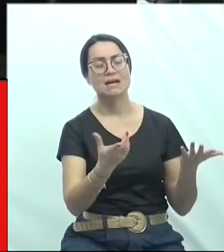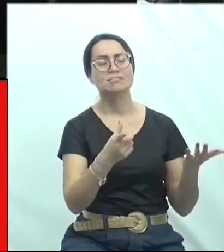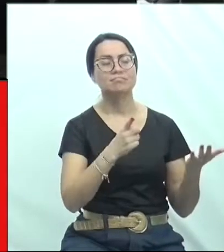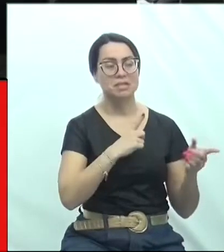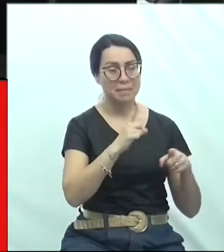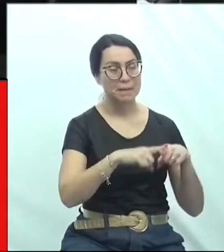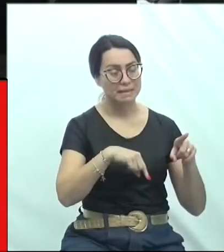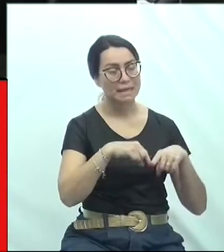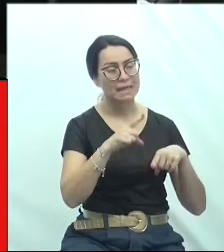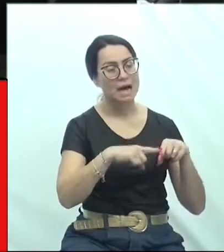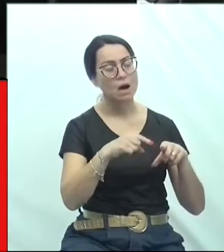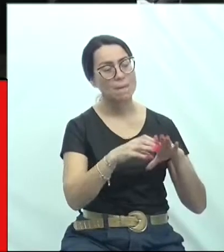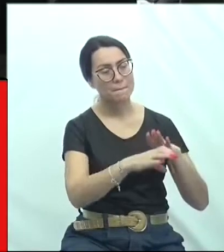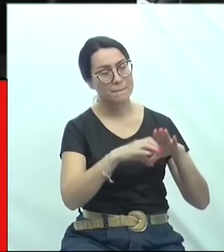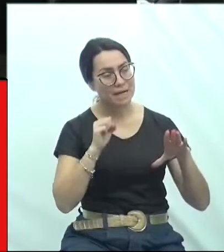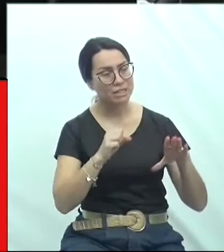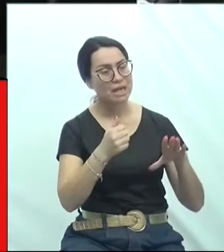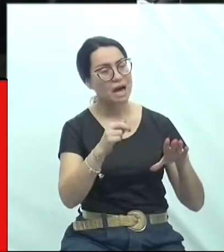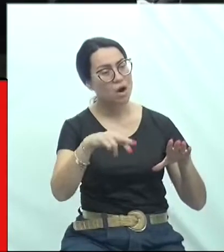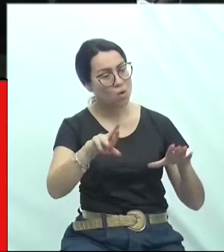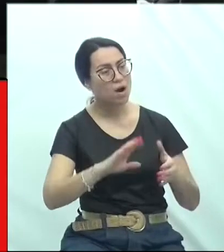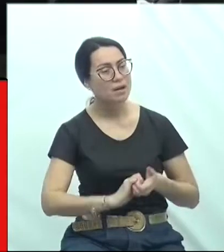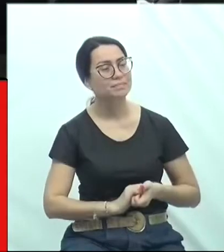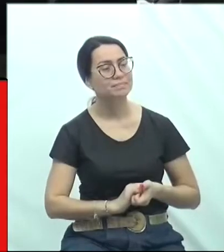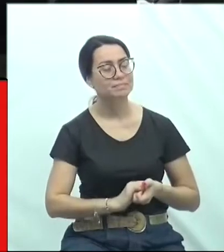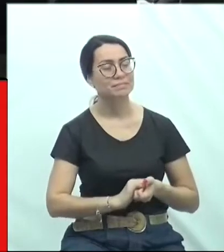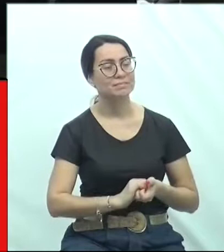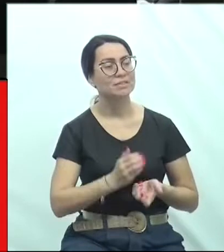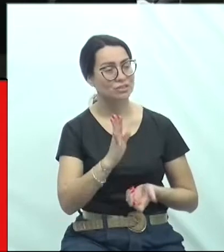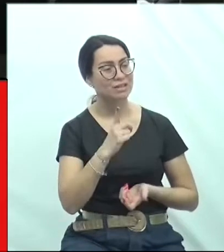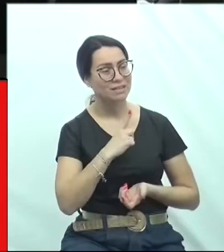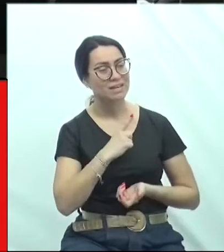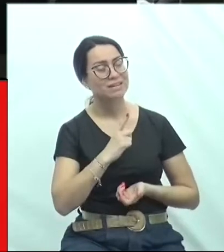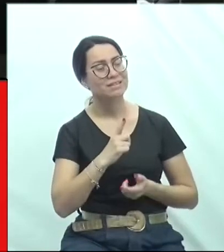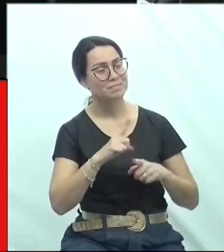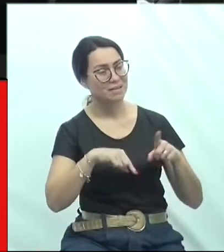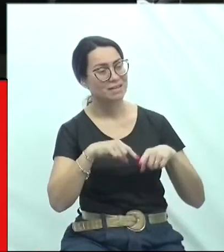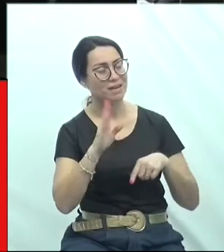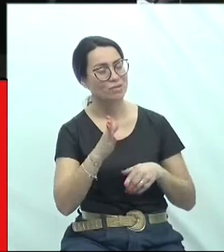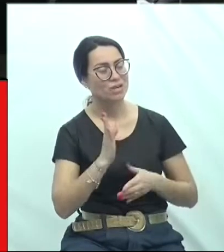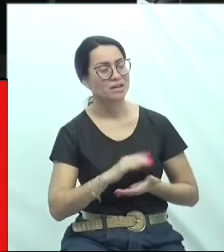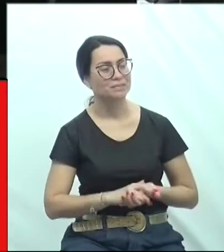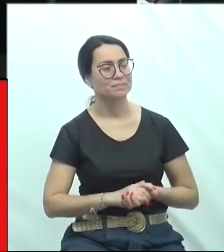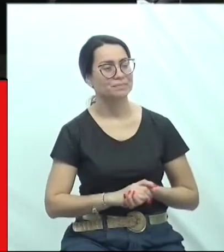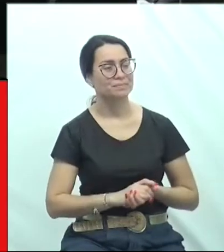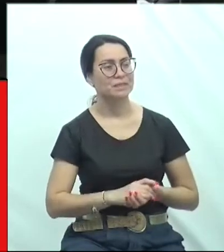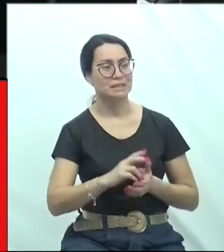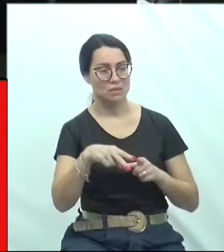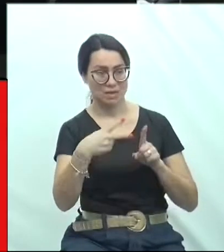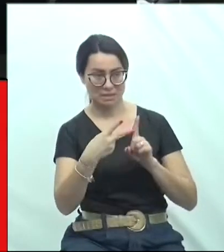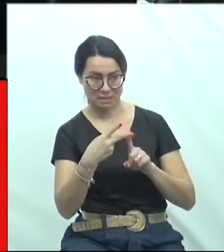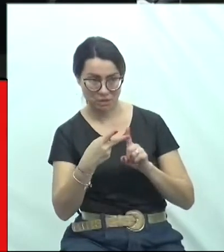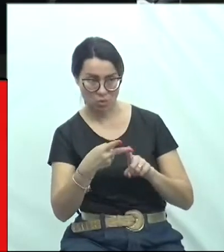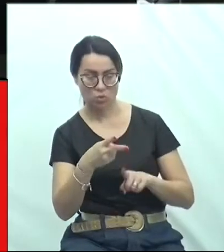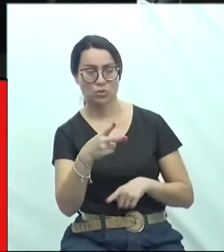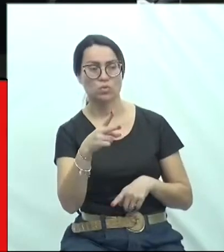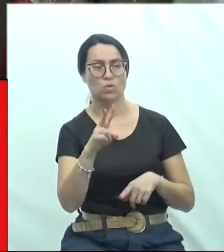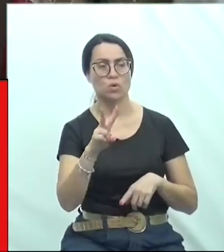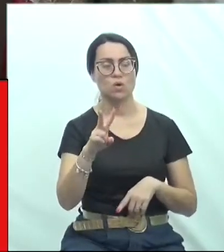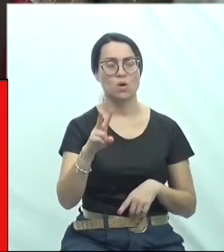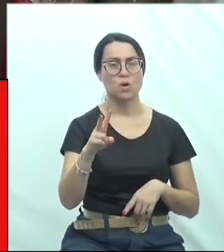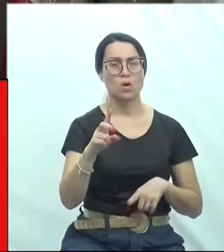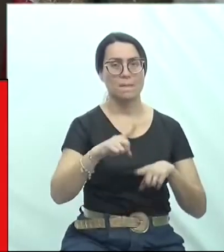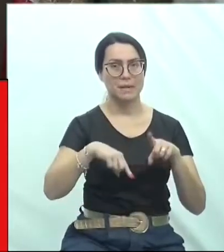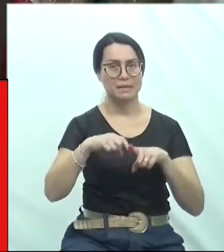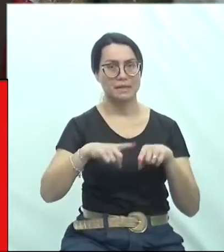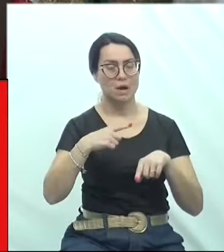tem equipamentos que retiram o ar da rede da Casan, certo? E aí aquela segunda peça eu fui buscar. Mas